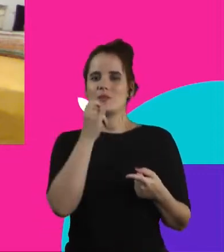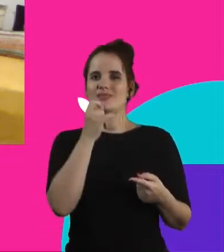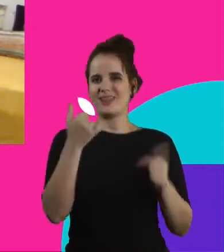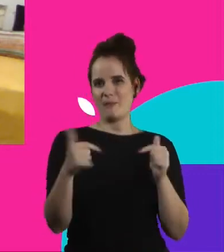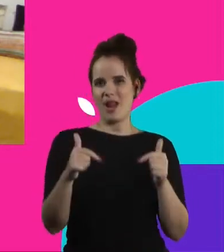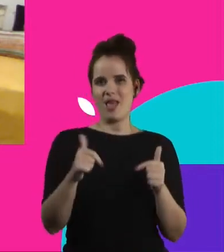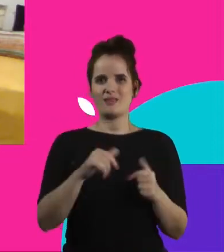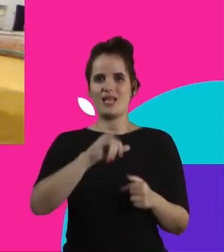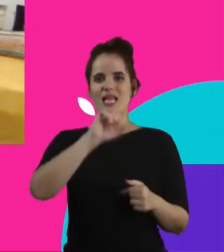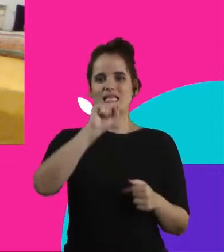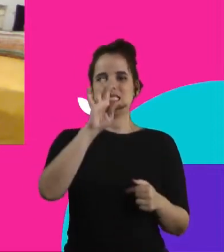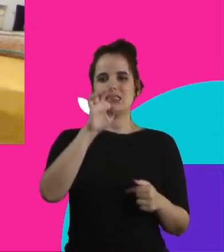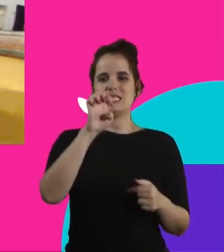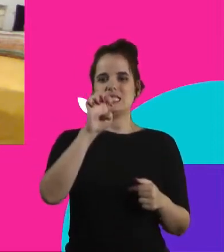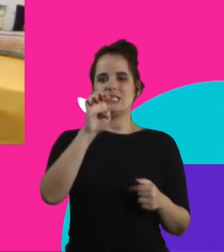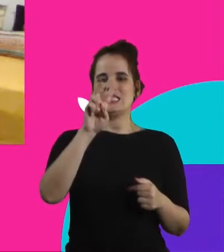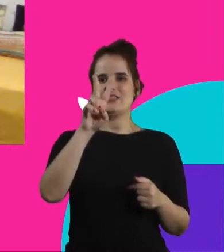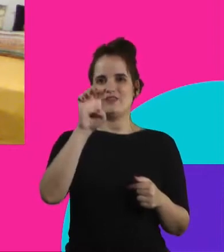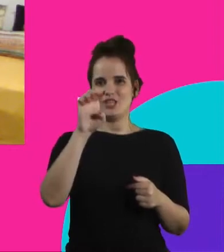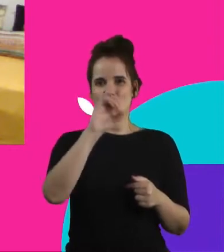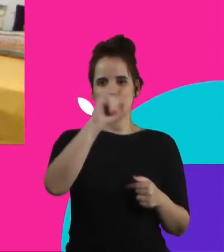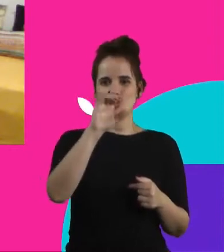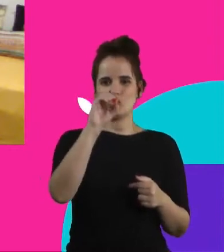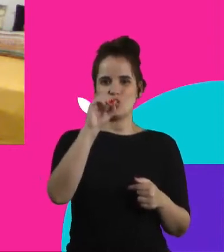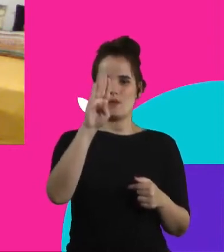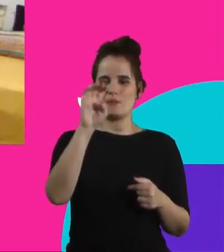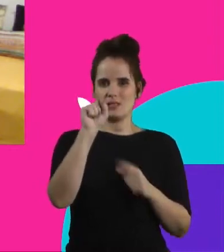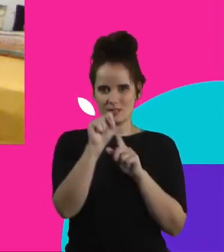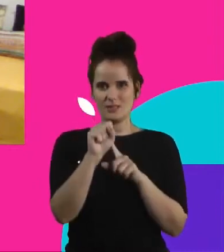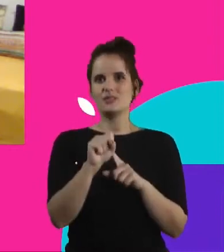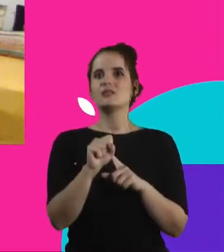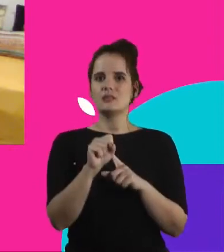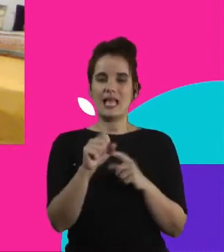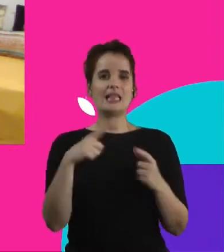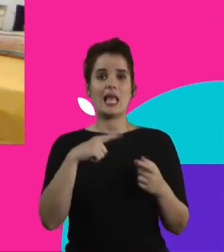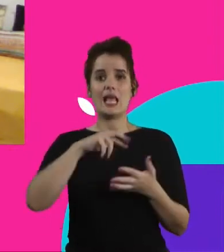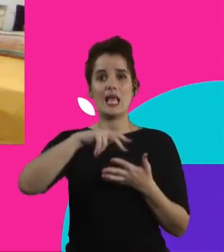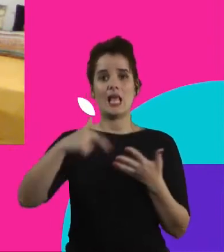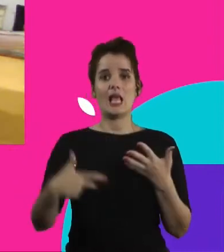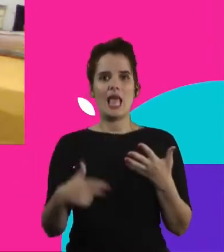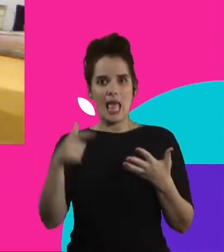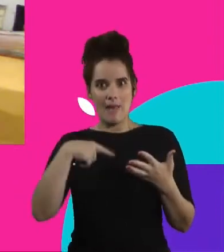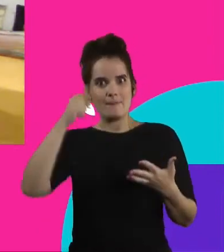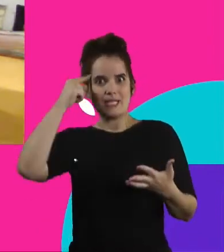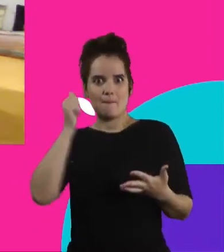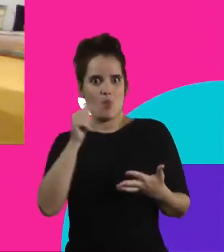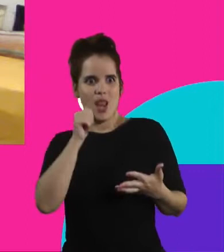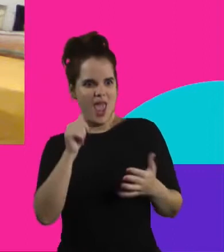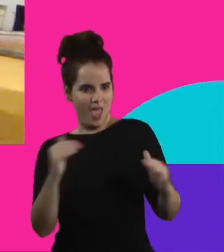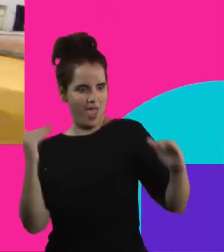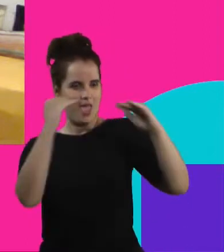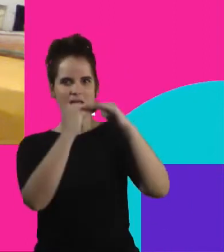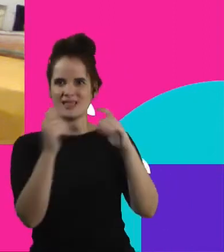Bill Gates. Pensa numa mulher. Você não consegue pensar numa mulher tão relevante como esses três que eu acabei de citar. E aí você vai ficar agora pensando